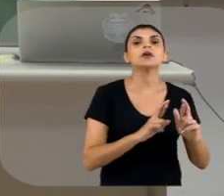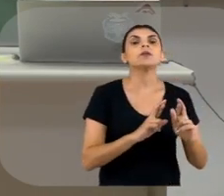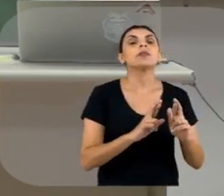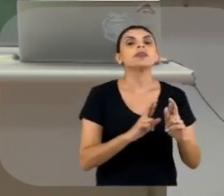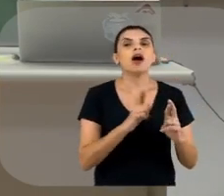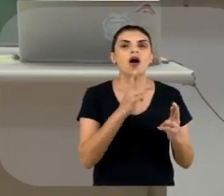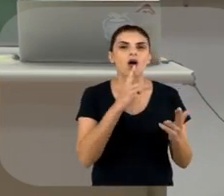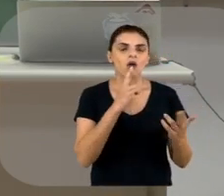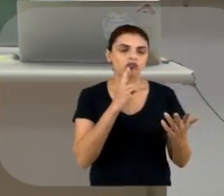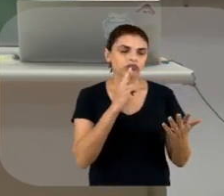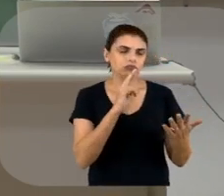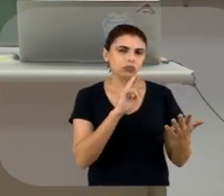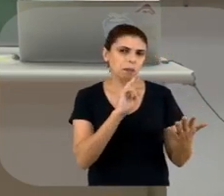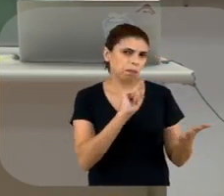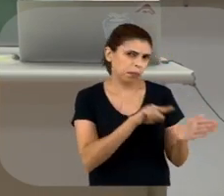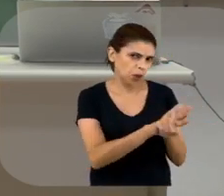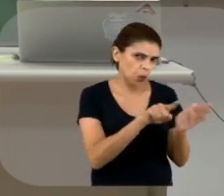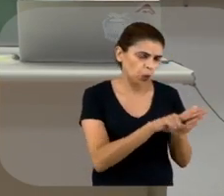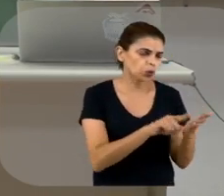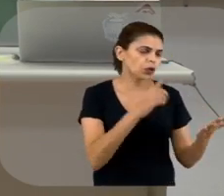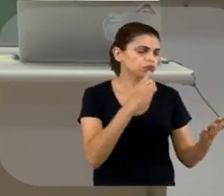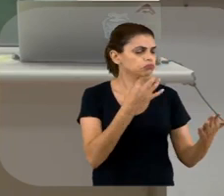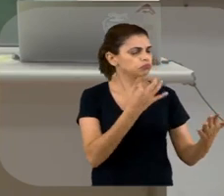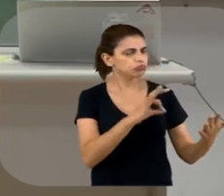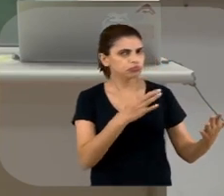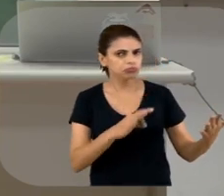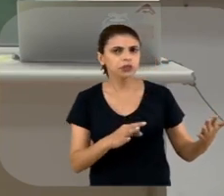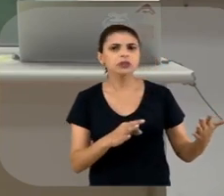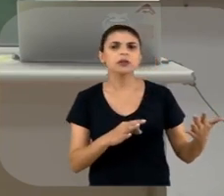questão subjetiva, né, são questões